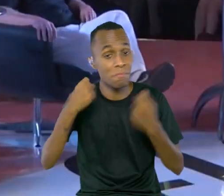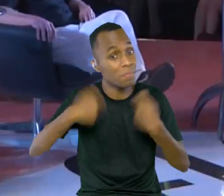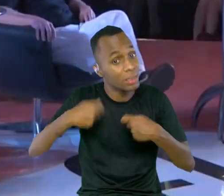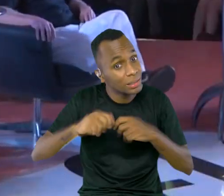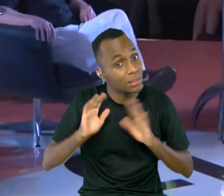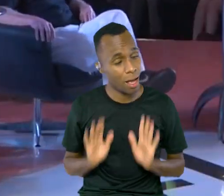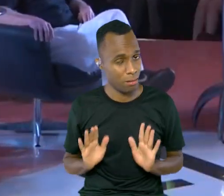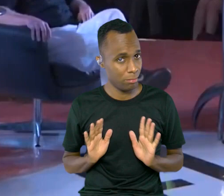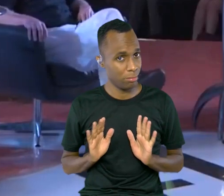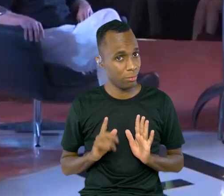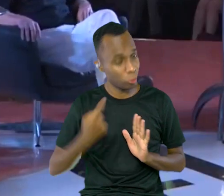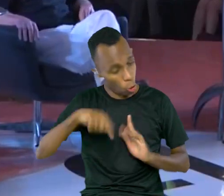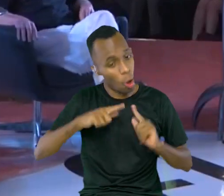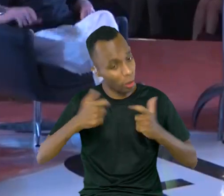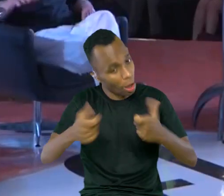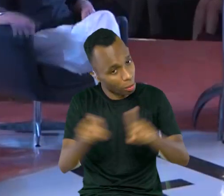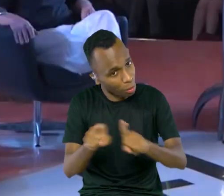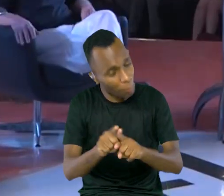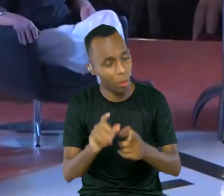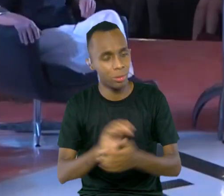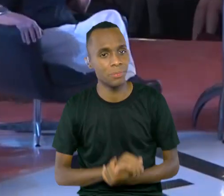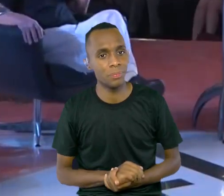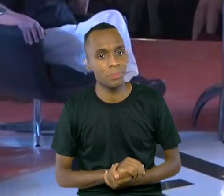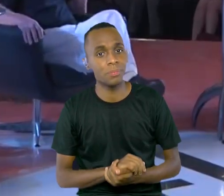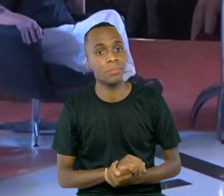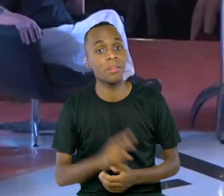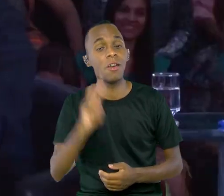Mas se precisar,